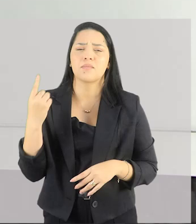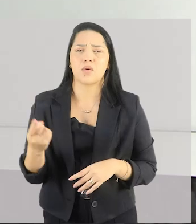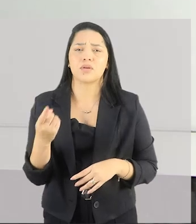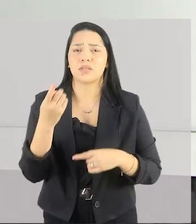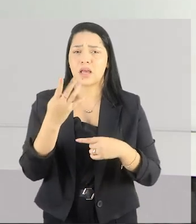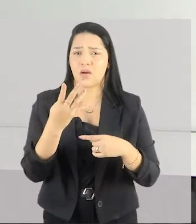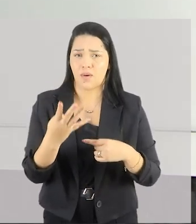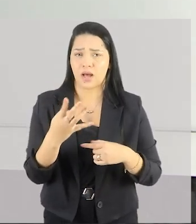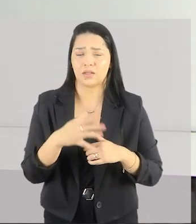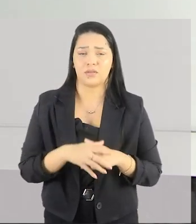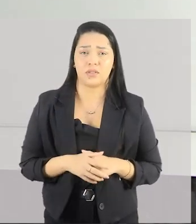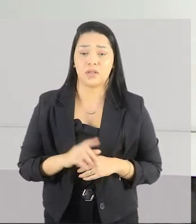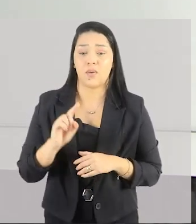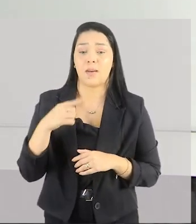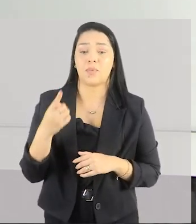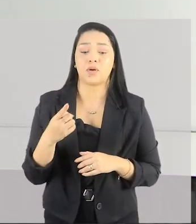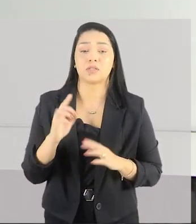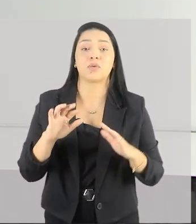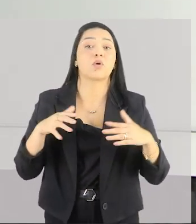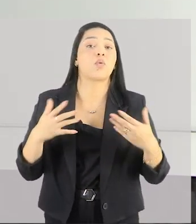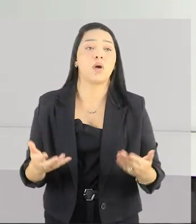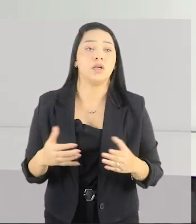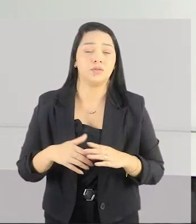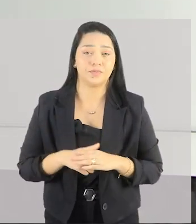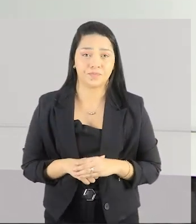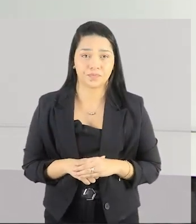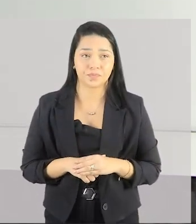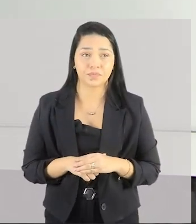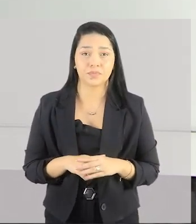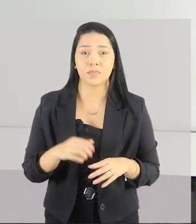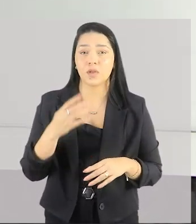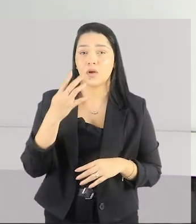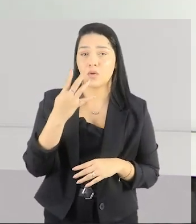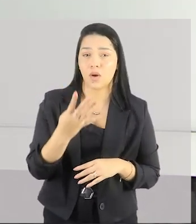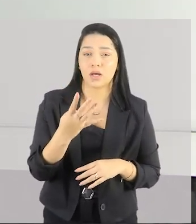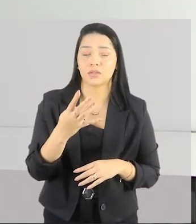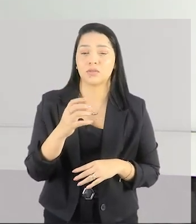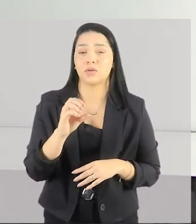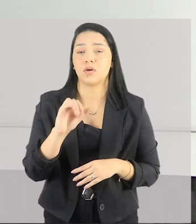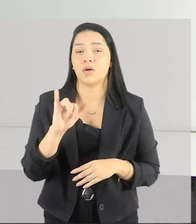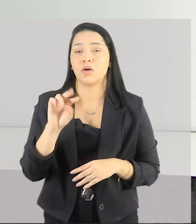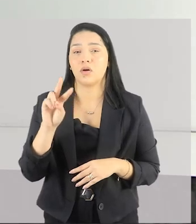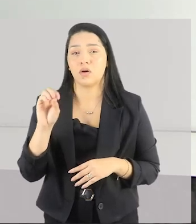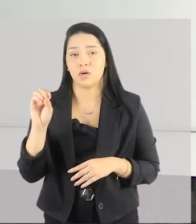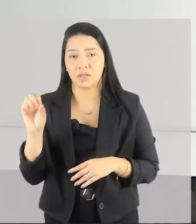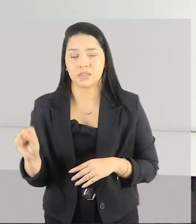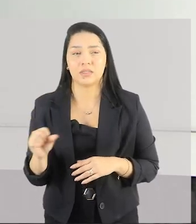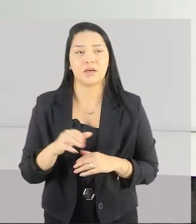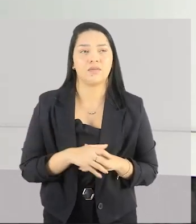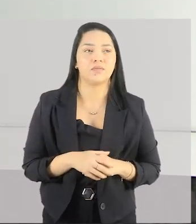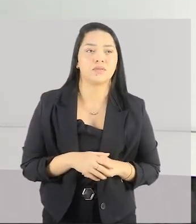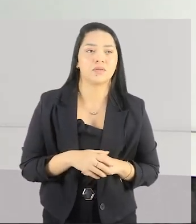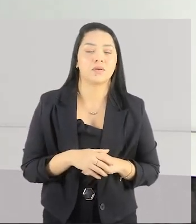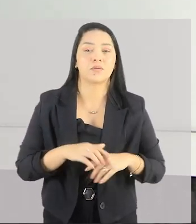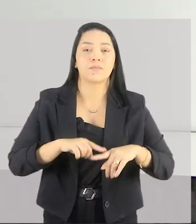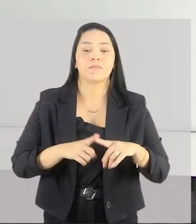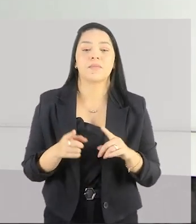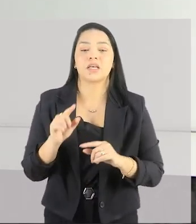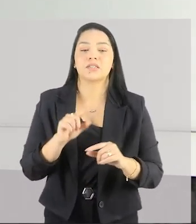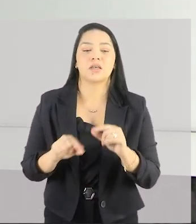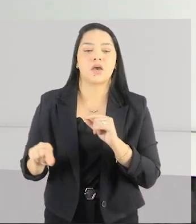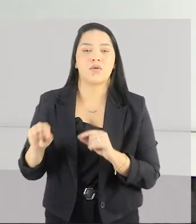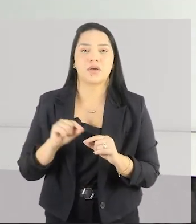é 4. Então, a próxima fração é quanto? É 4/8, tá? Só que esse 4/8, ele